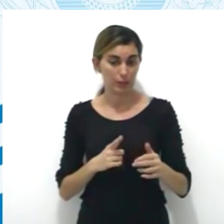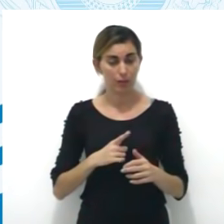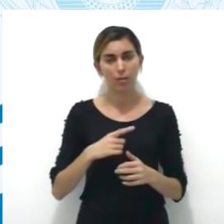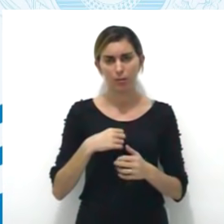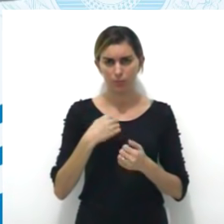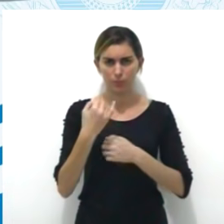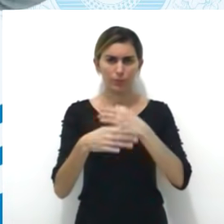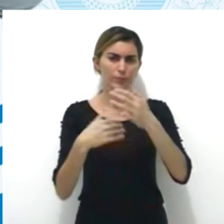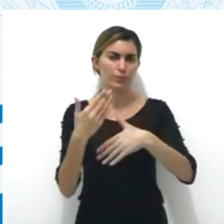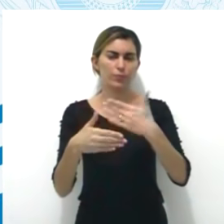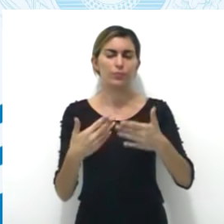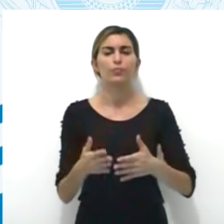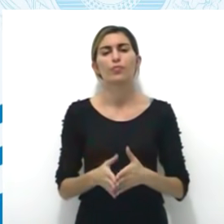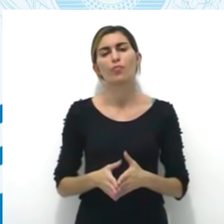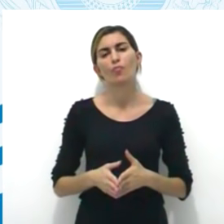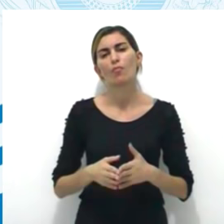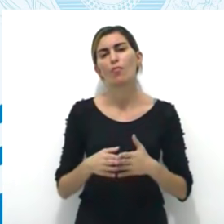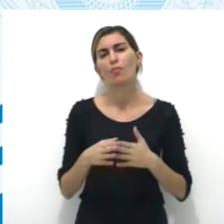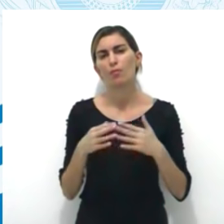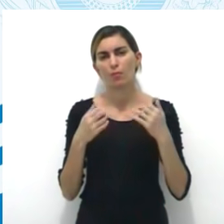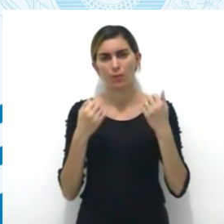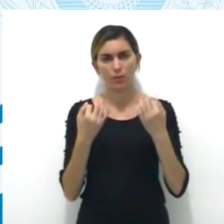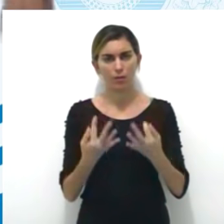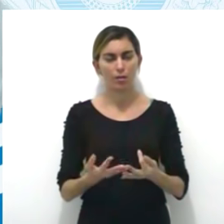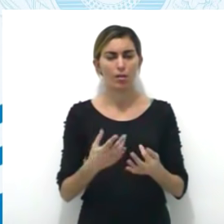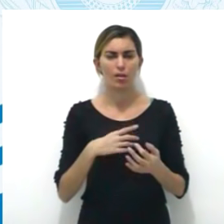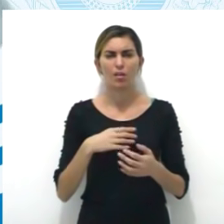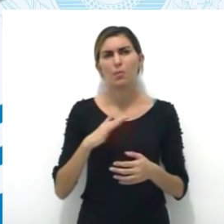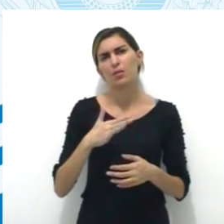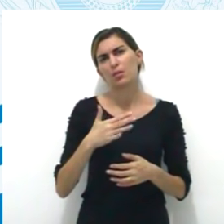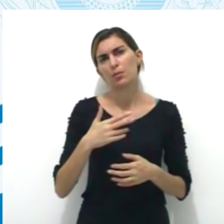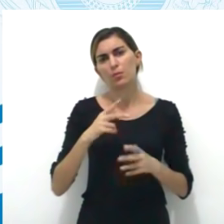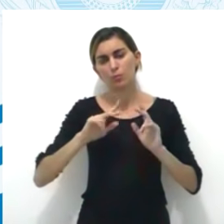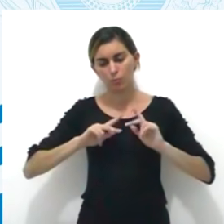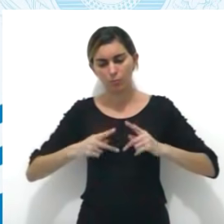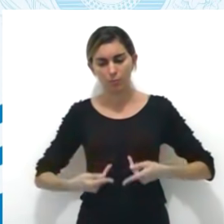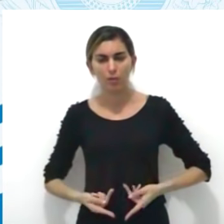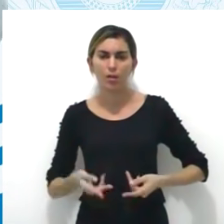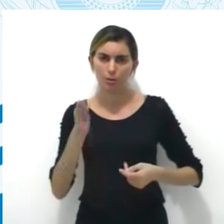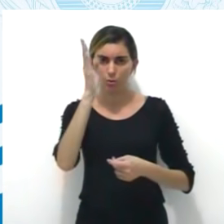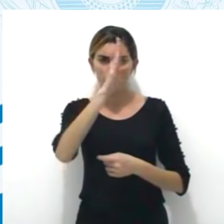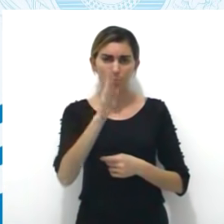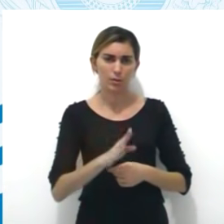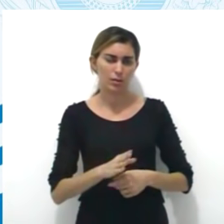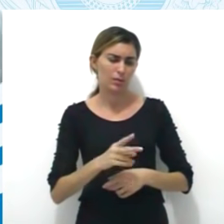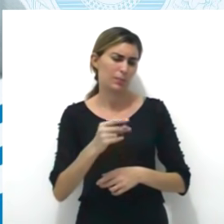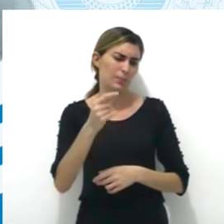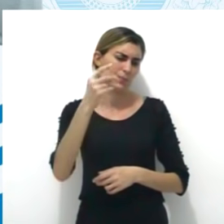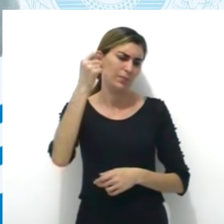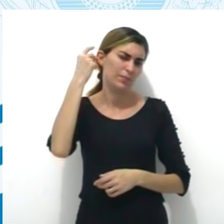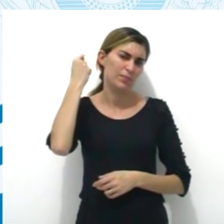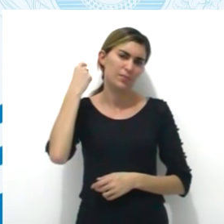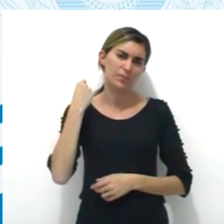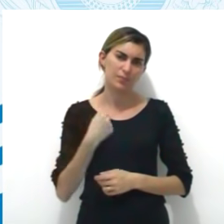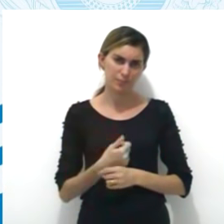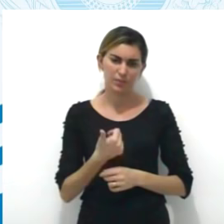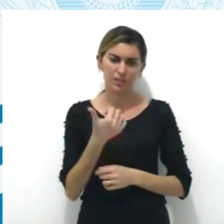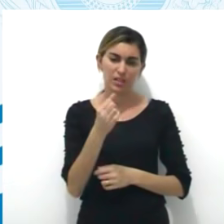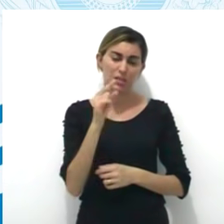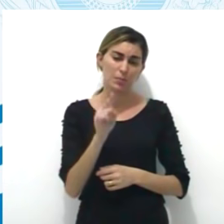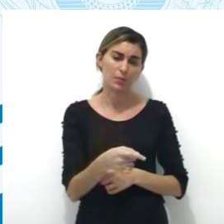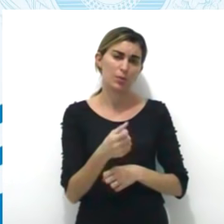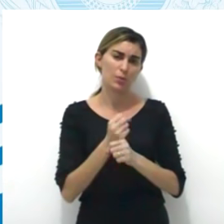Existe indício, observe, existem indícios de seres humanos no Brasil datados de 16.000